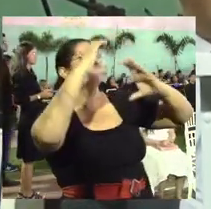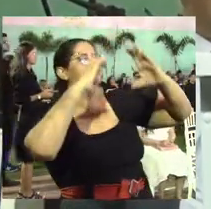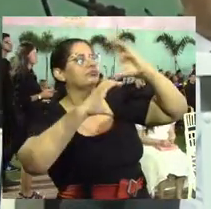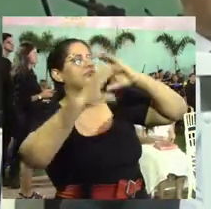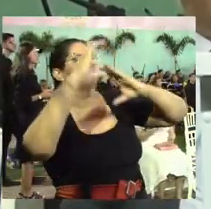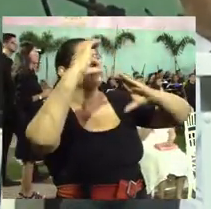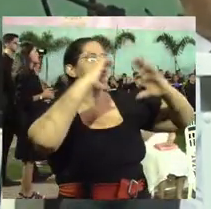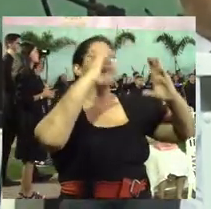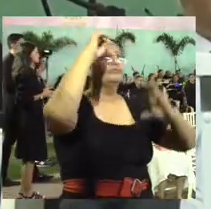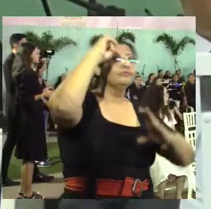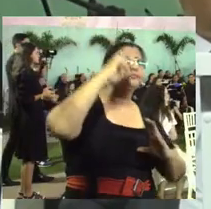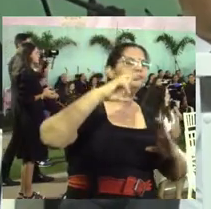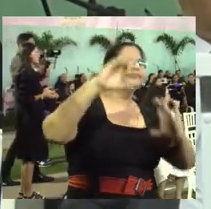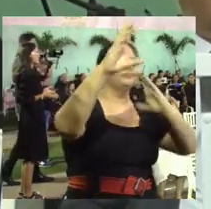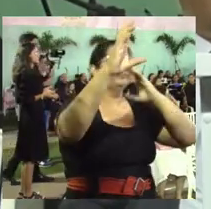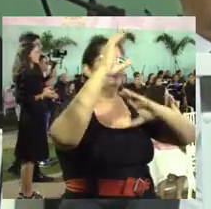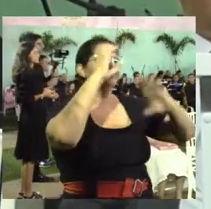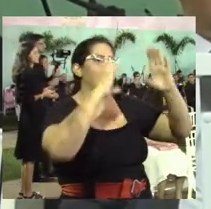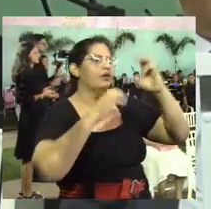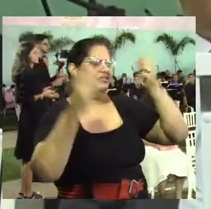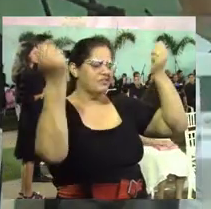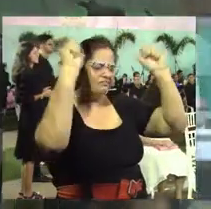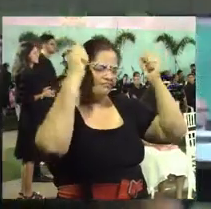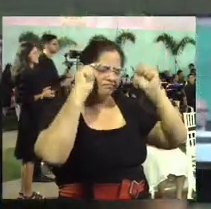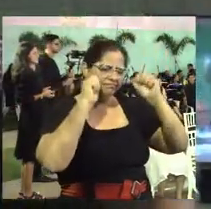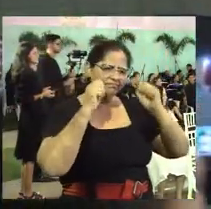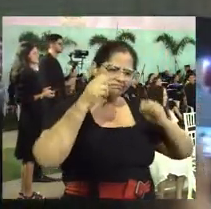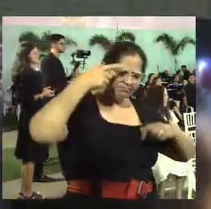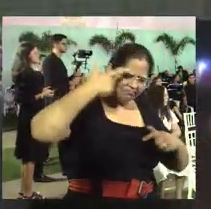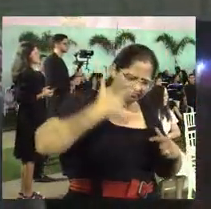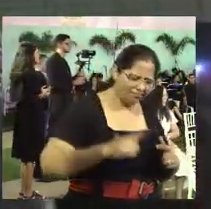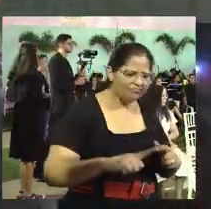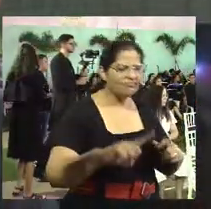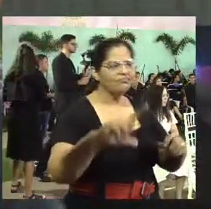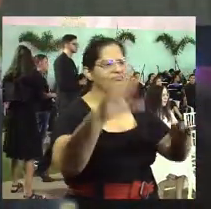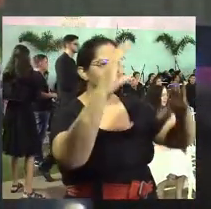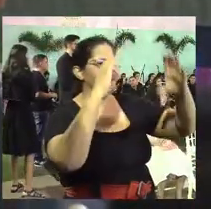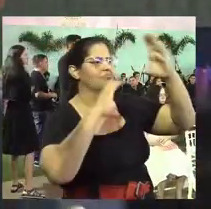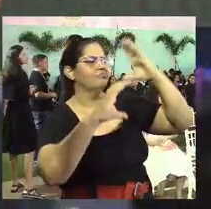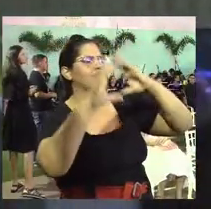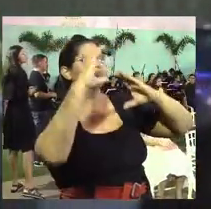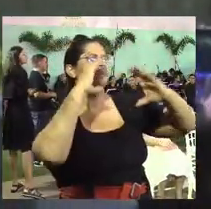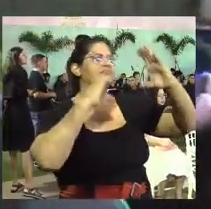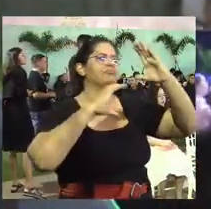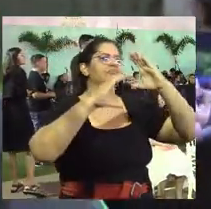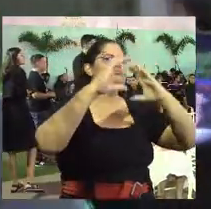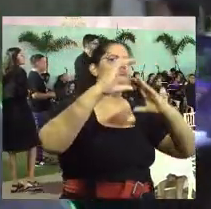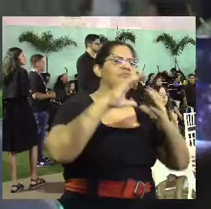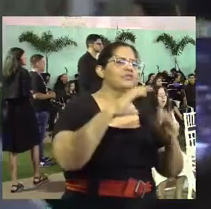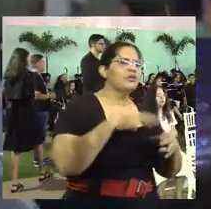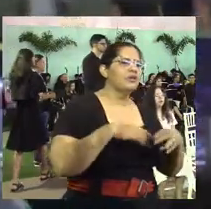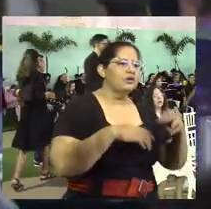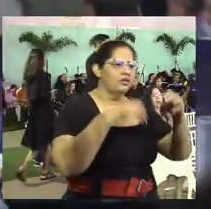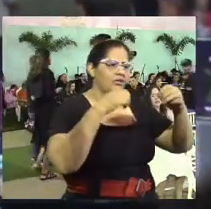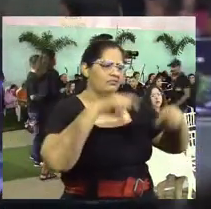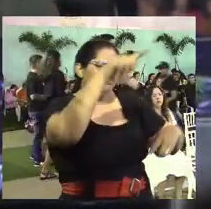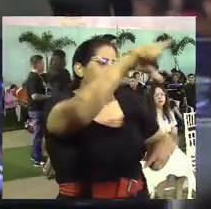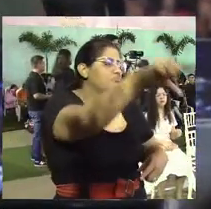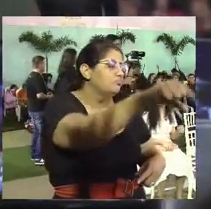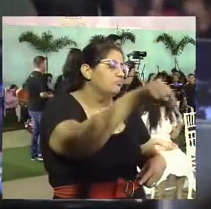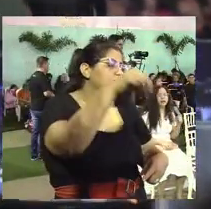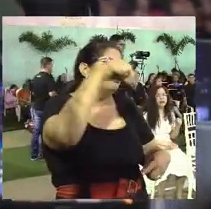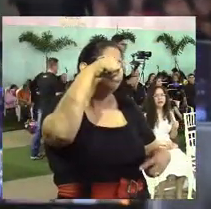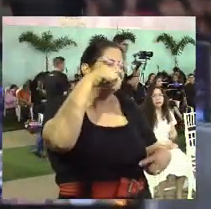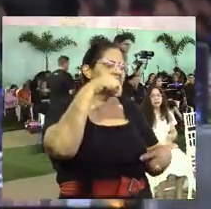adorarei te adorarei Senhor mais uma vez te adorarei fui chamado para